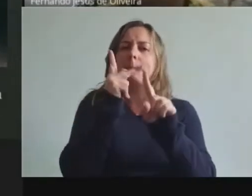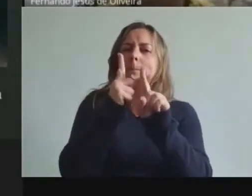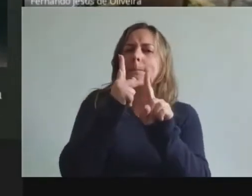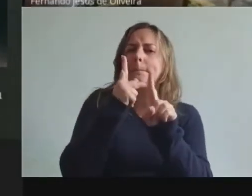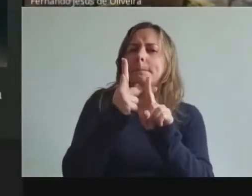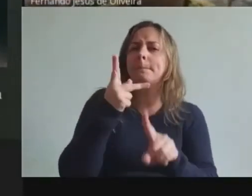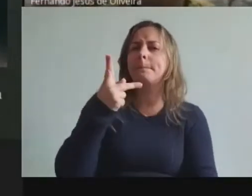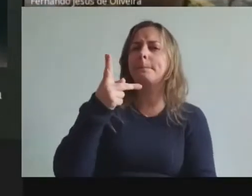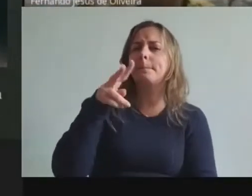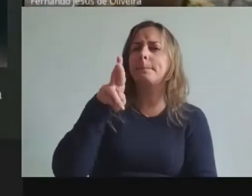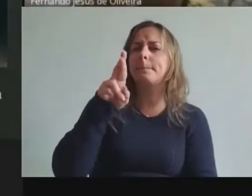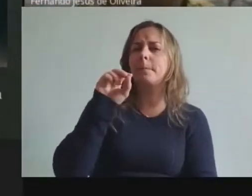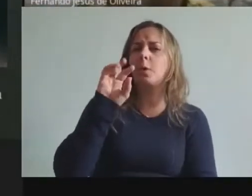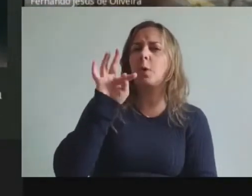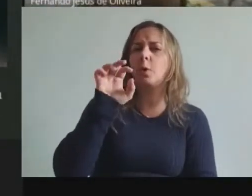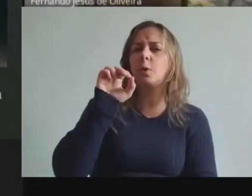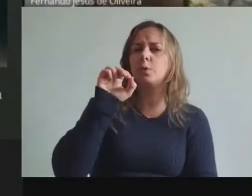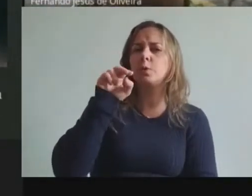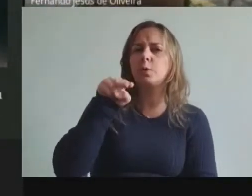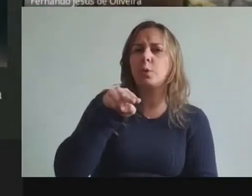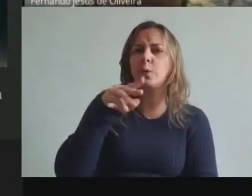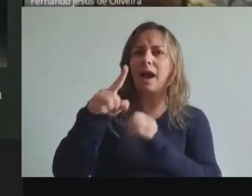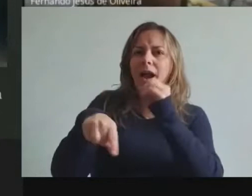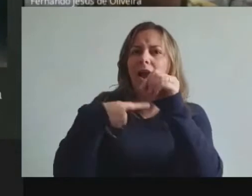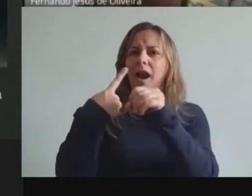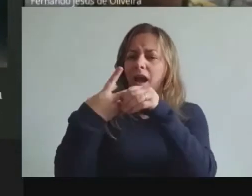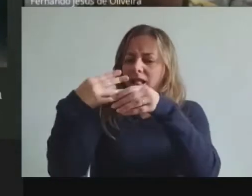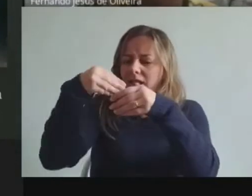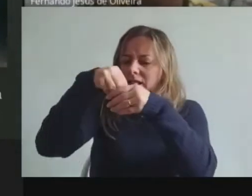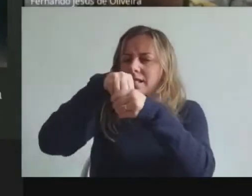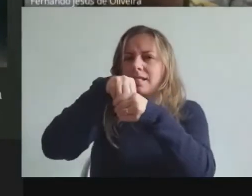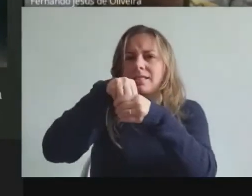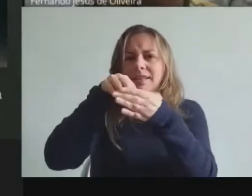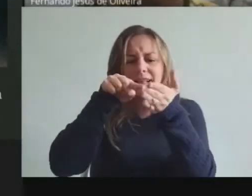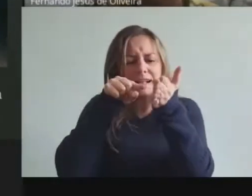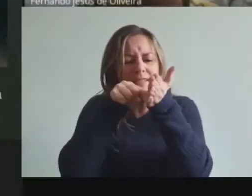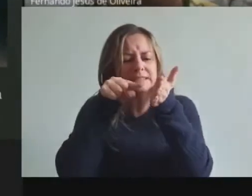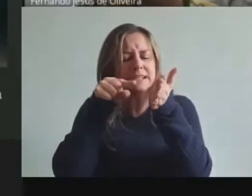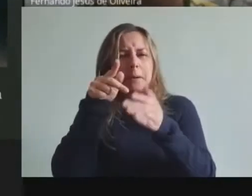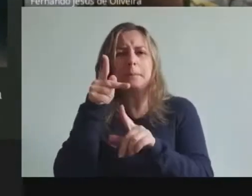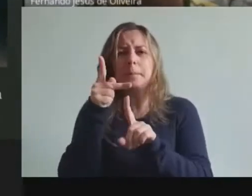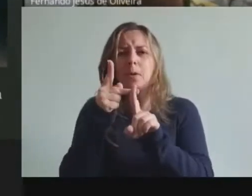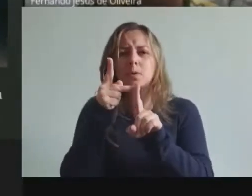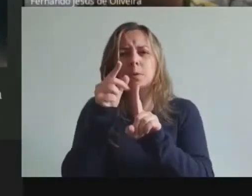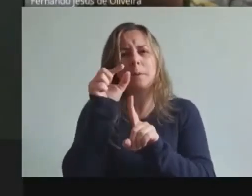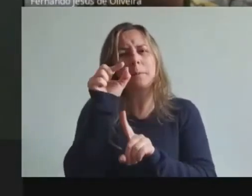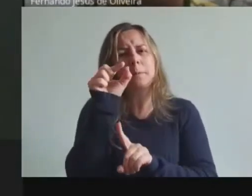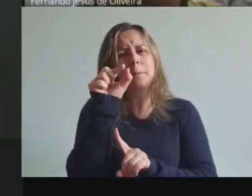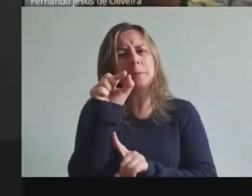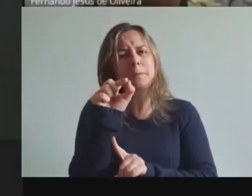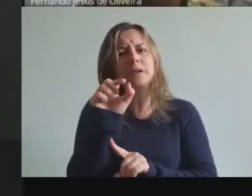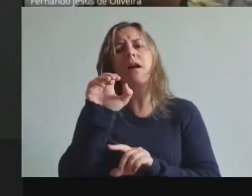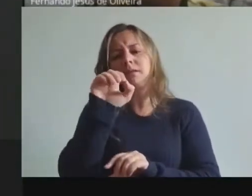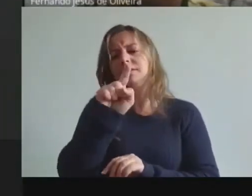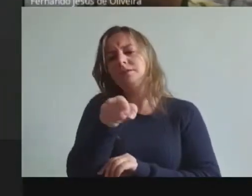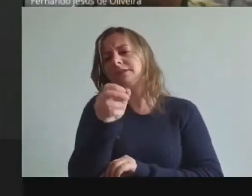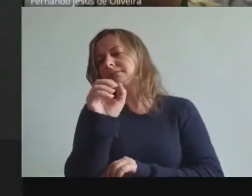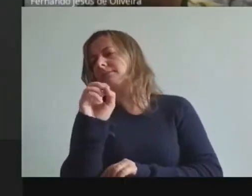né? Aquela partículazinha que fica lá no núcleo do átomo. Realmente ela é muito pequena, certo?